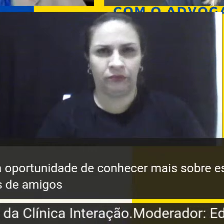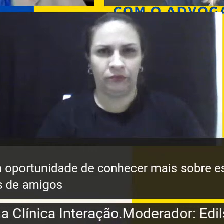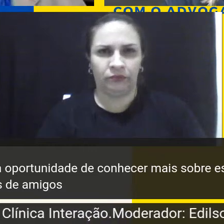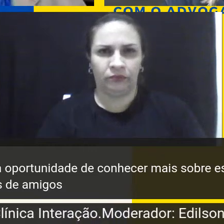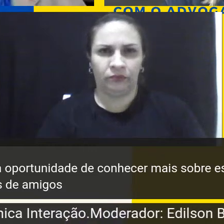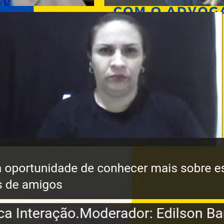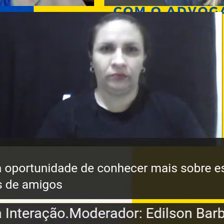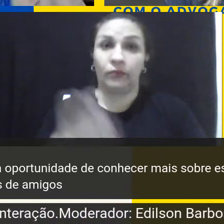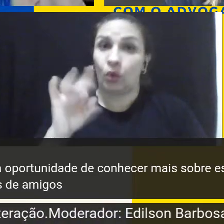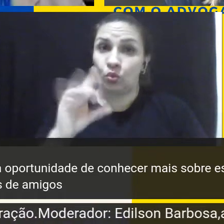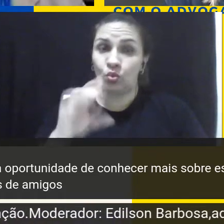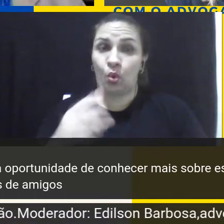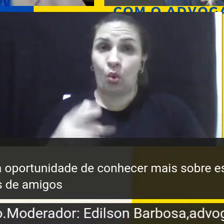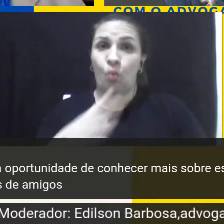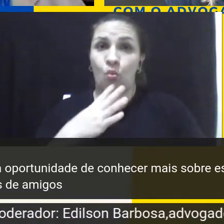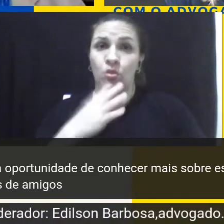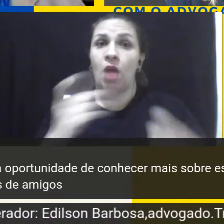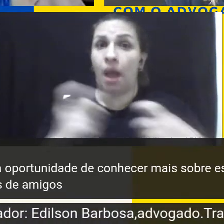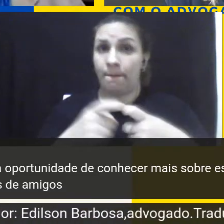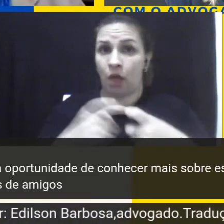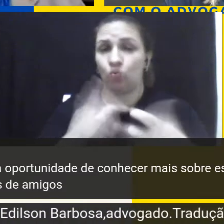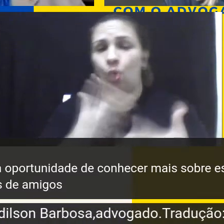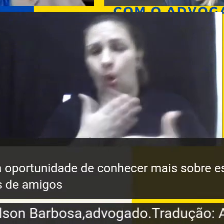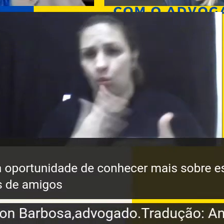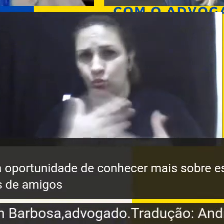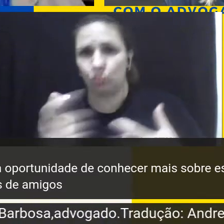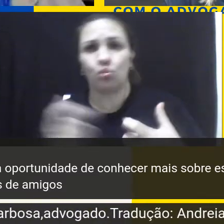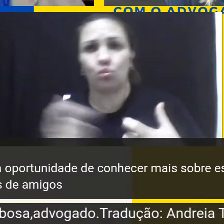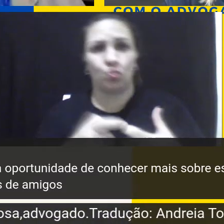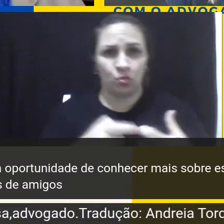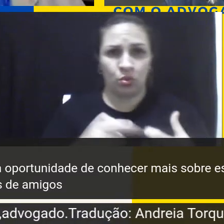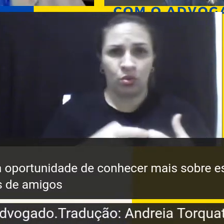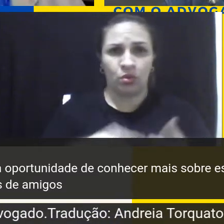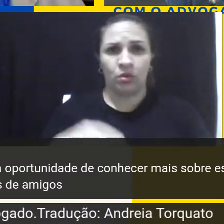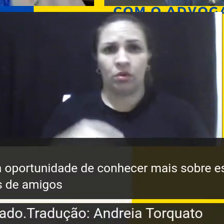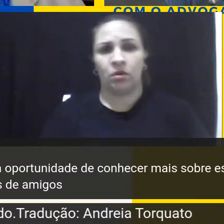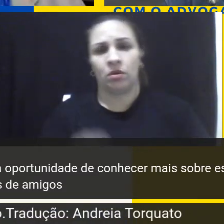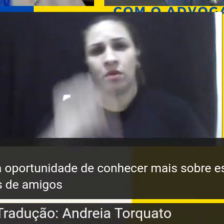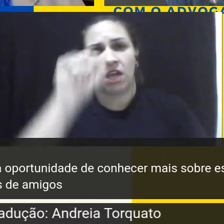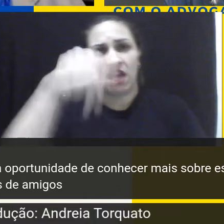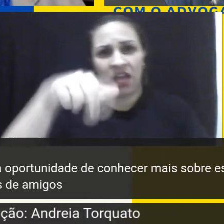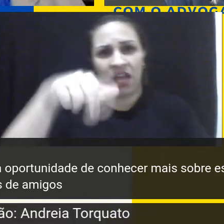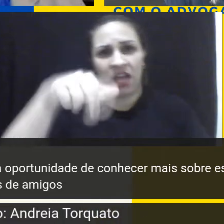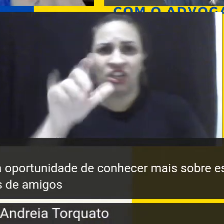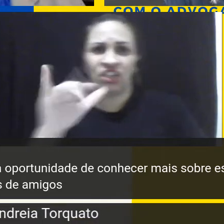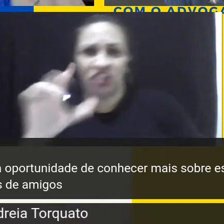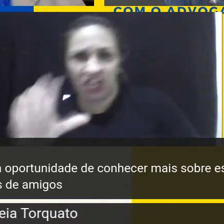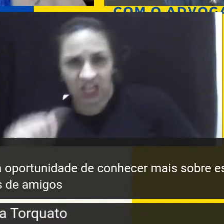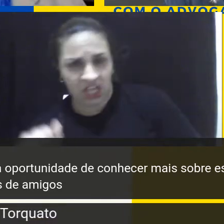Só os médicos, né? Alguns Uhum. médicos, a doutora Angélica, alguns médicos que